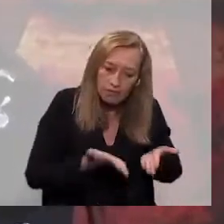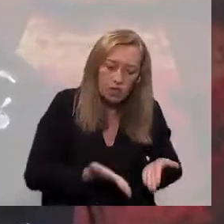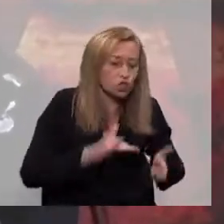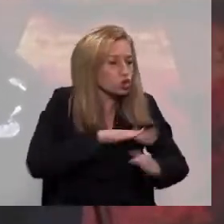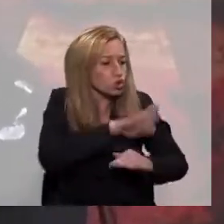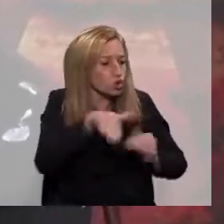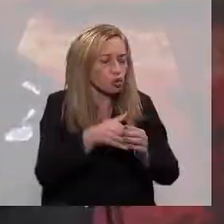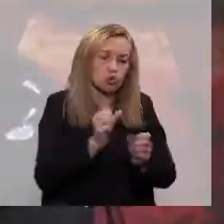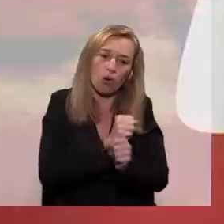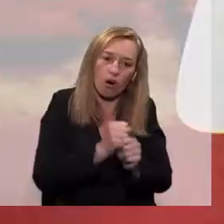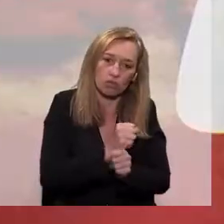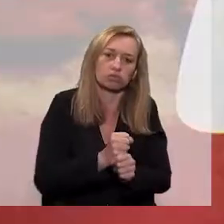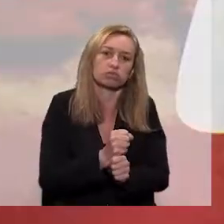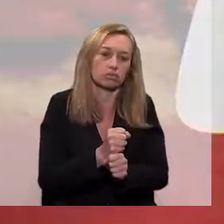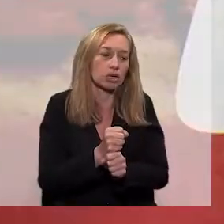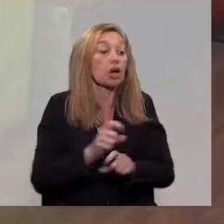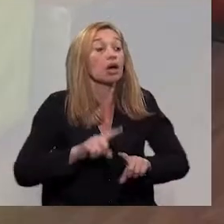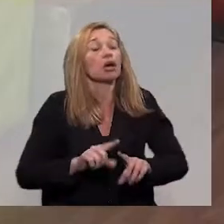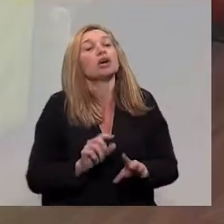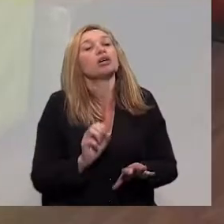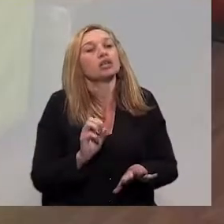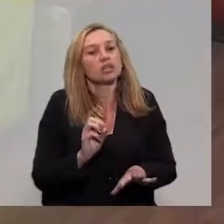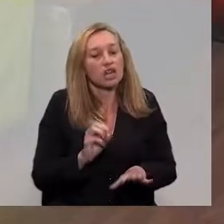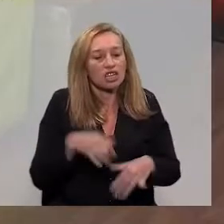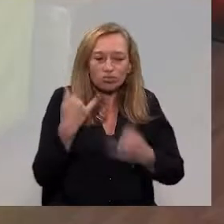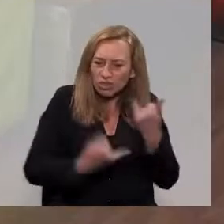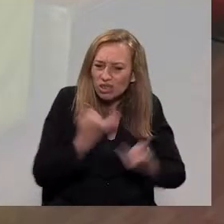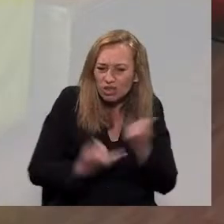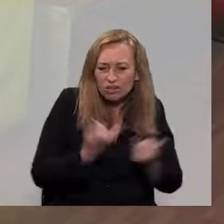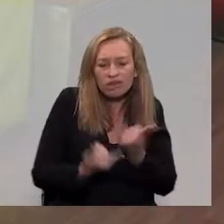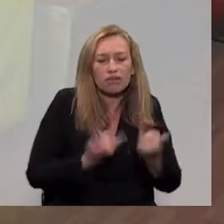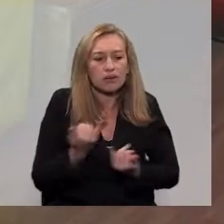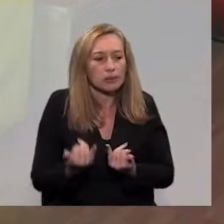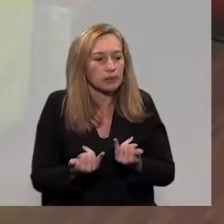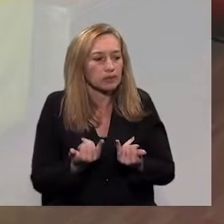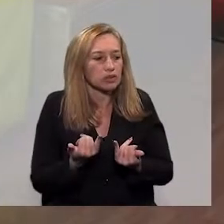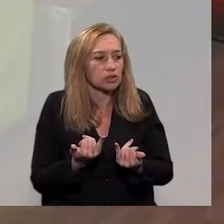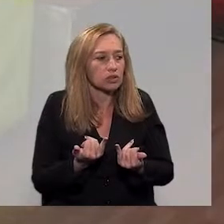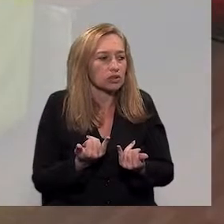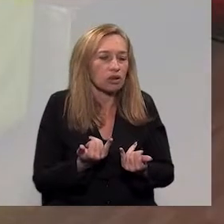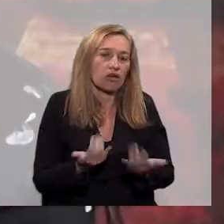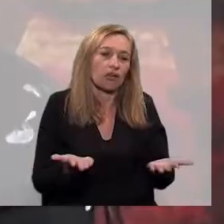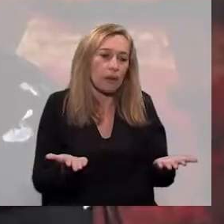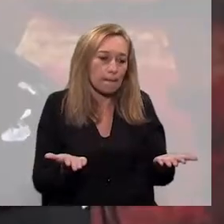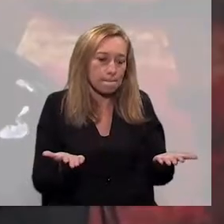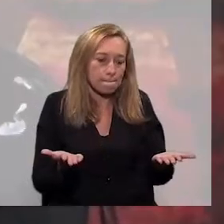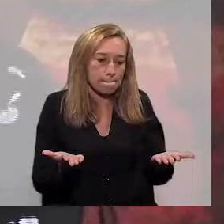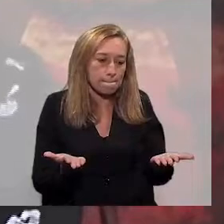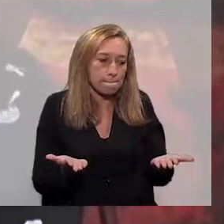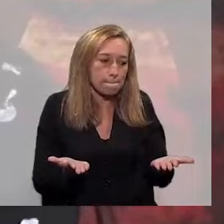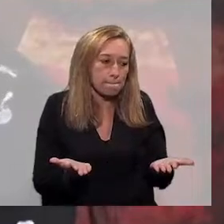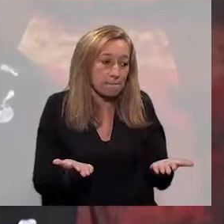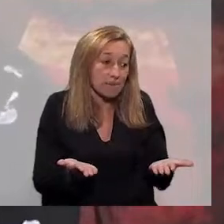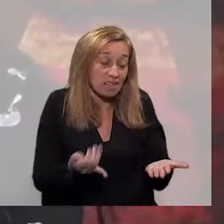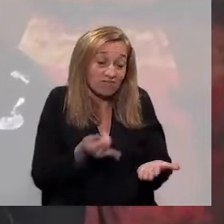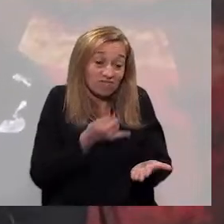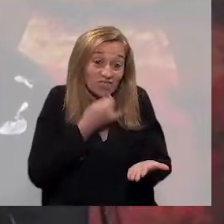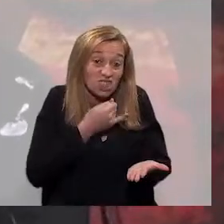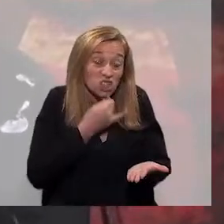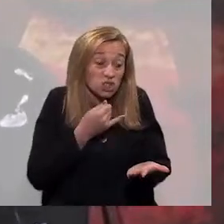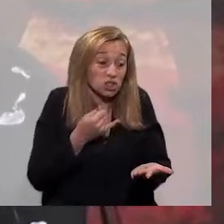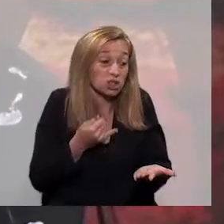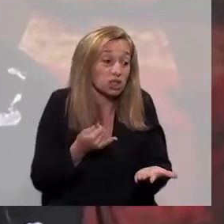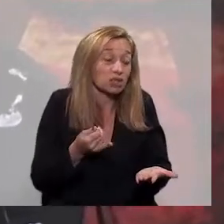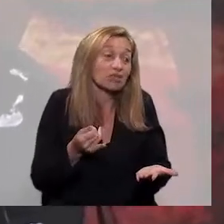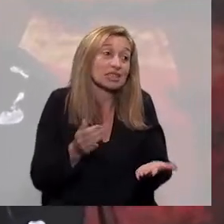o ano letivo. Todo o ano letivo. Sim, aí as brincadeiras deles eram bem